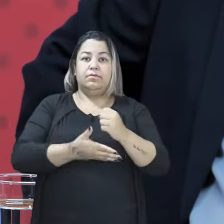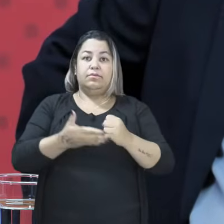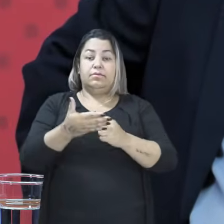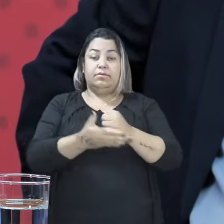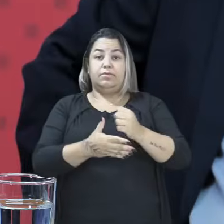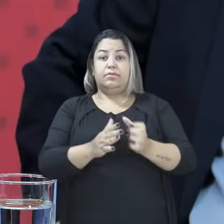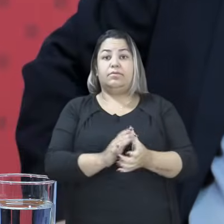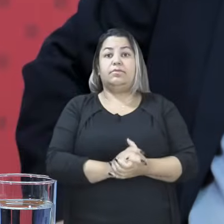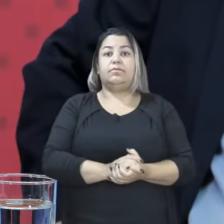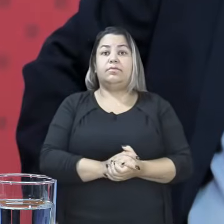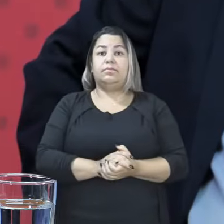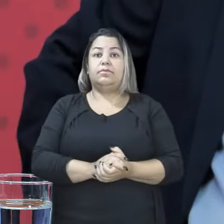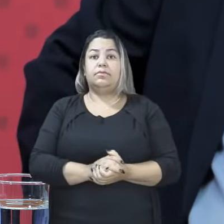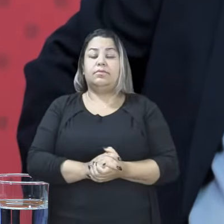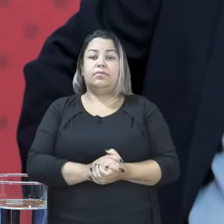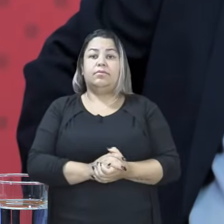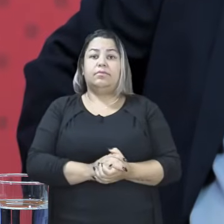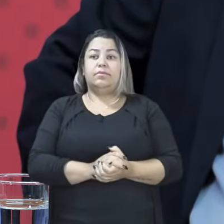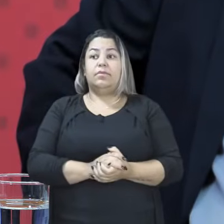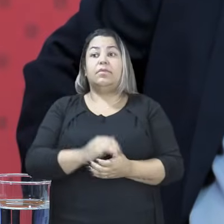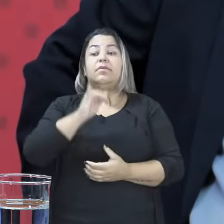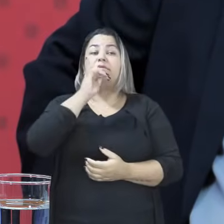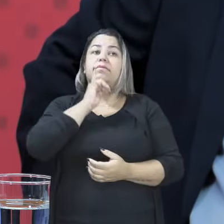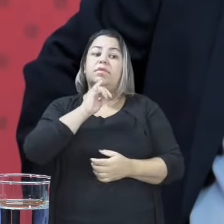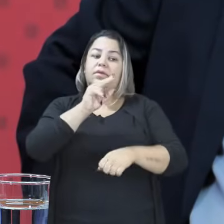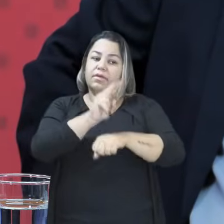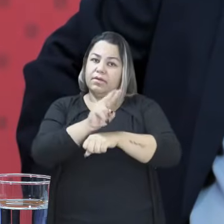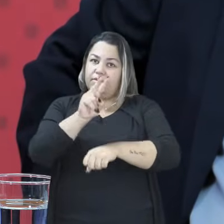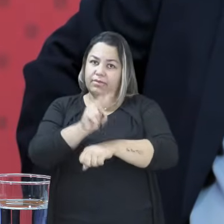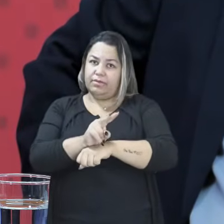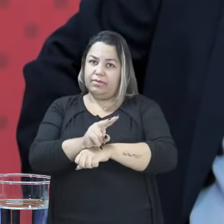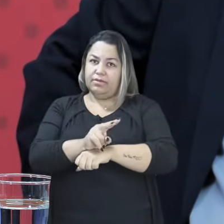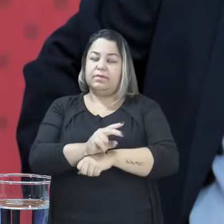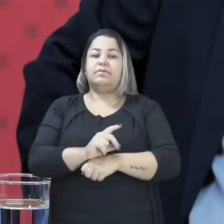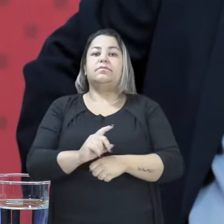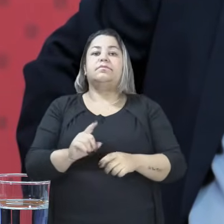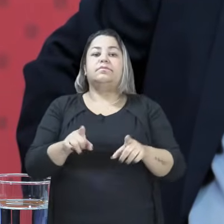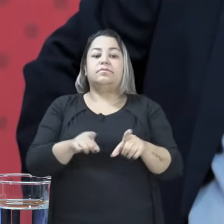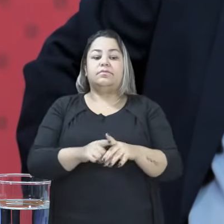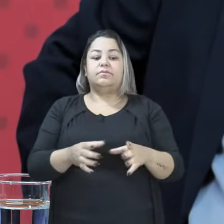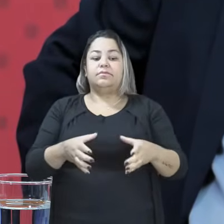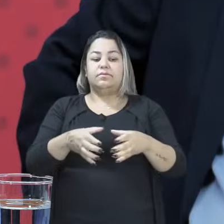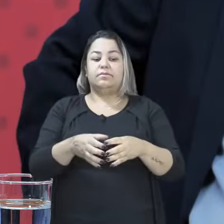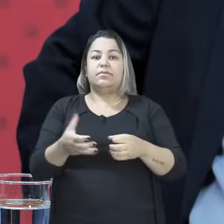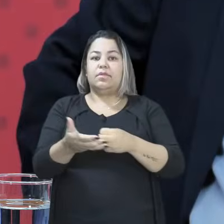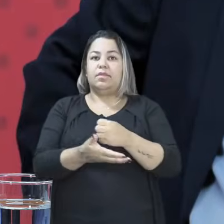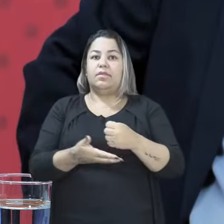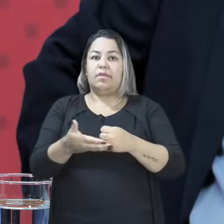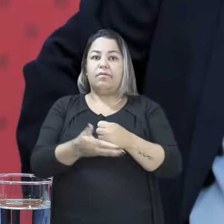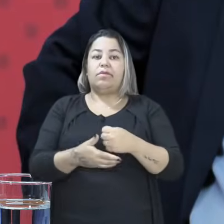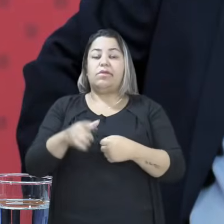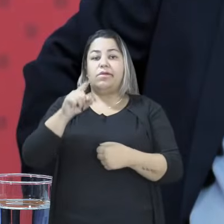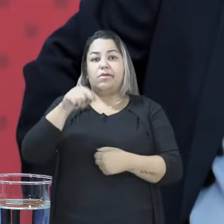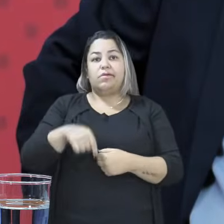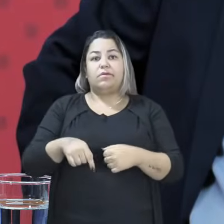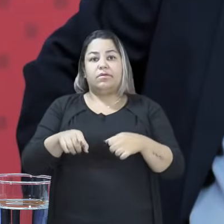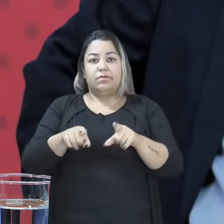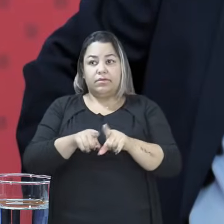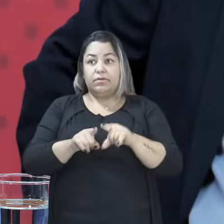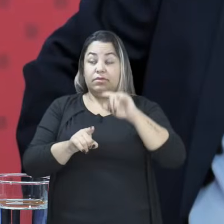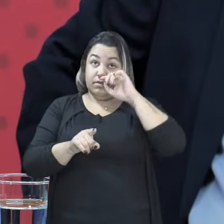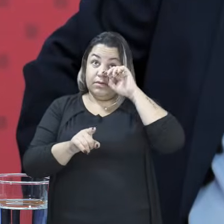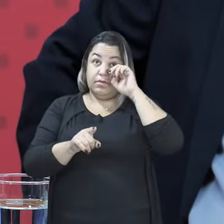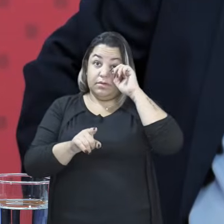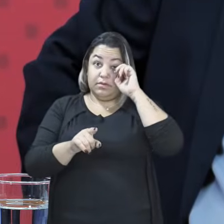né? Eu, por exemplo, defendo que os núcleos de base sejam tratados enquanto instâncias, eu acho que é uma